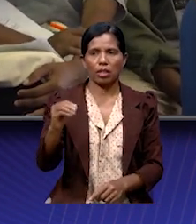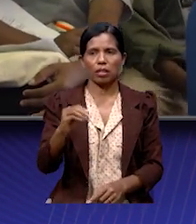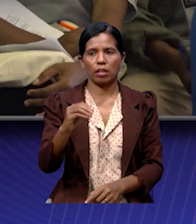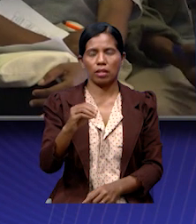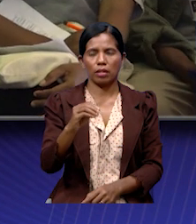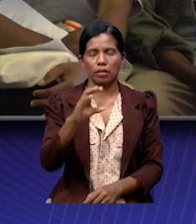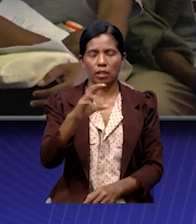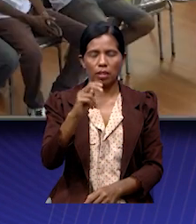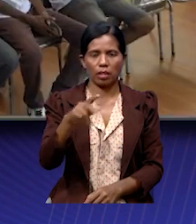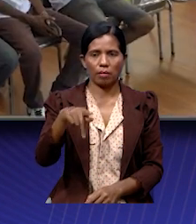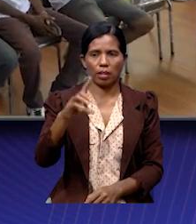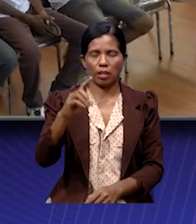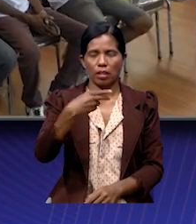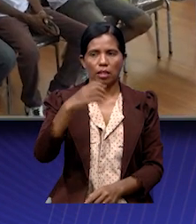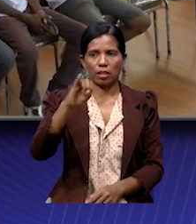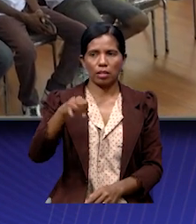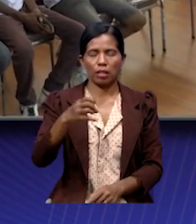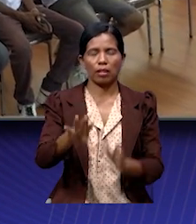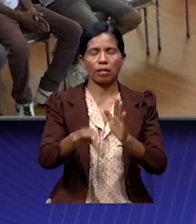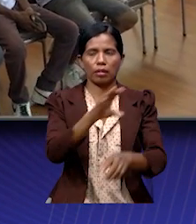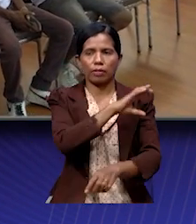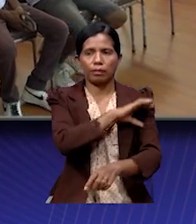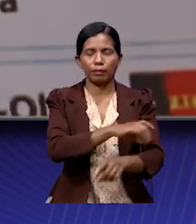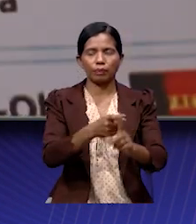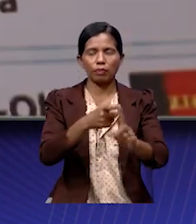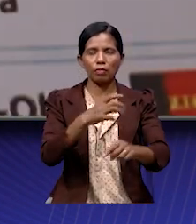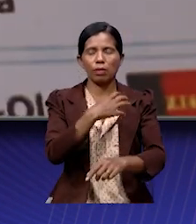CNE, PDHJ, no retan segurança russi